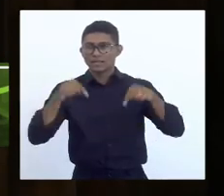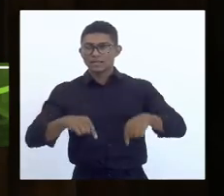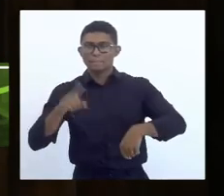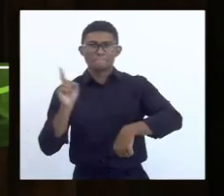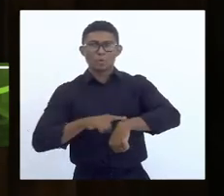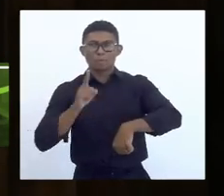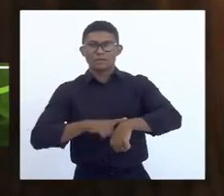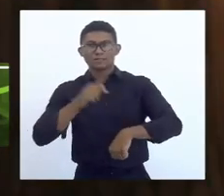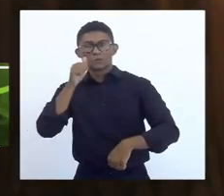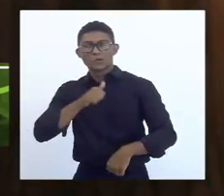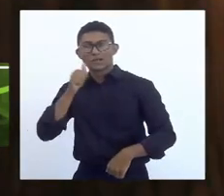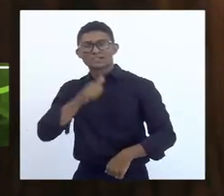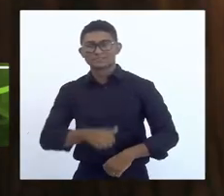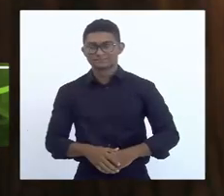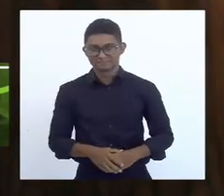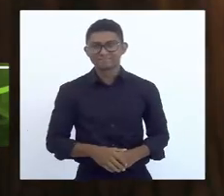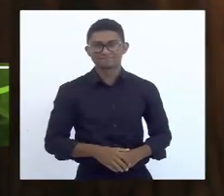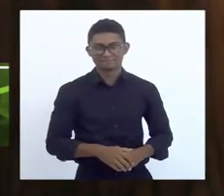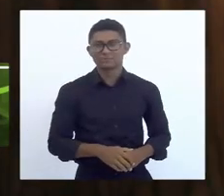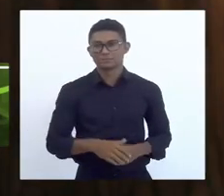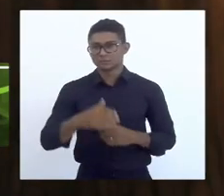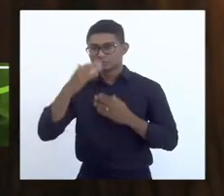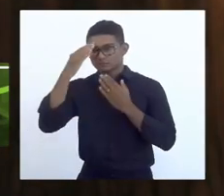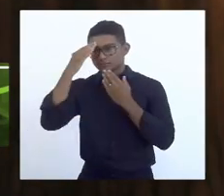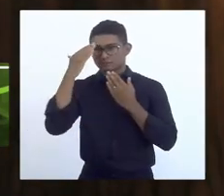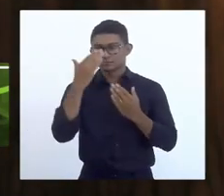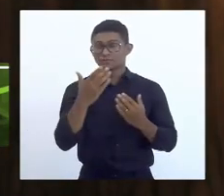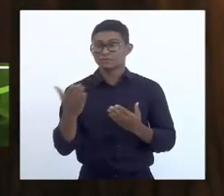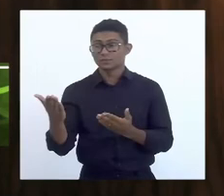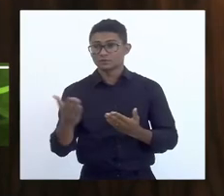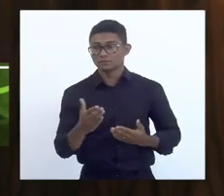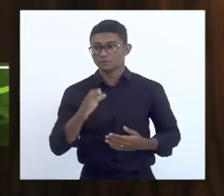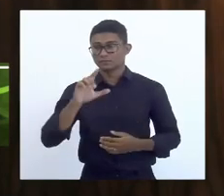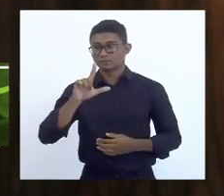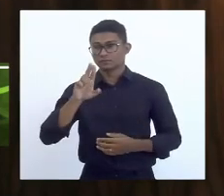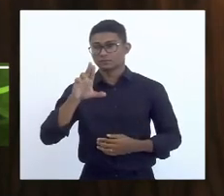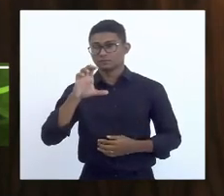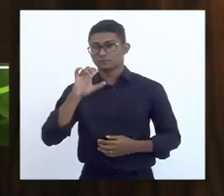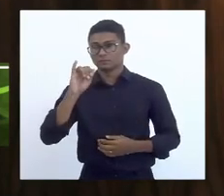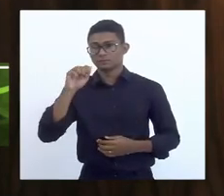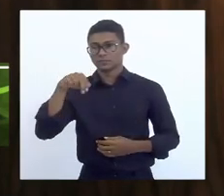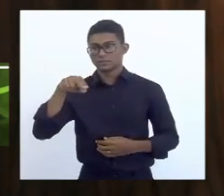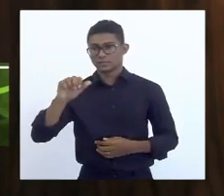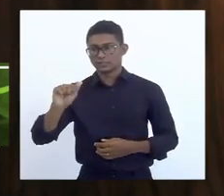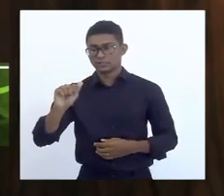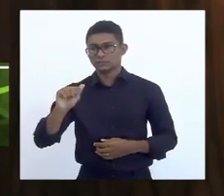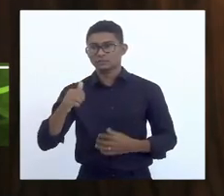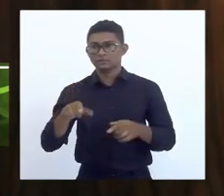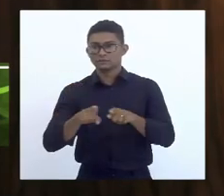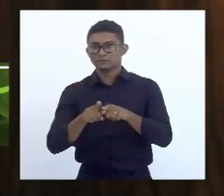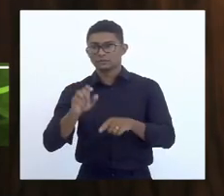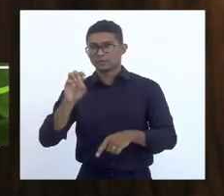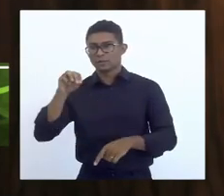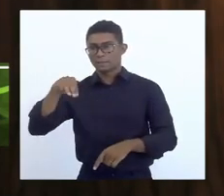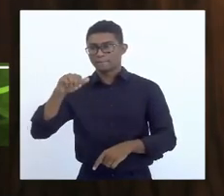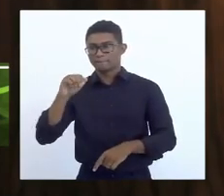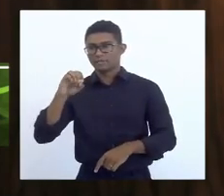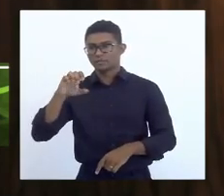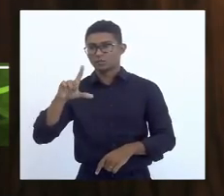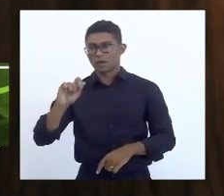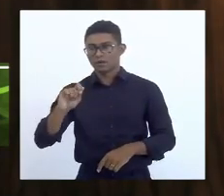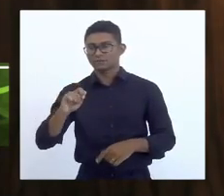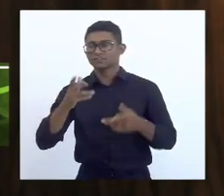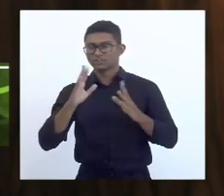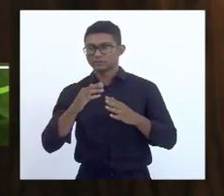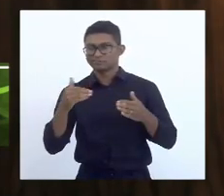Obrigado, muito obrigada. Obrigado. Chamar a Luciana e a Manuela para a gente encerrar aqui.